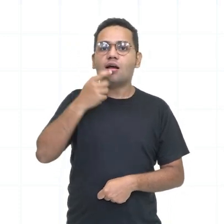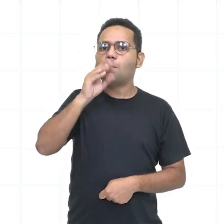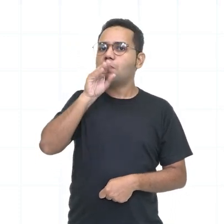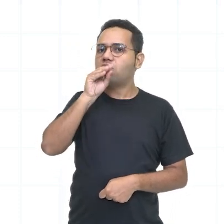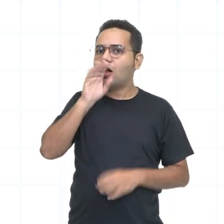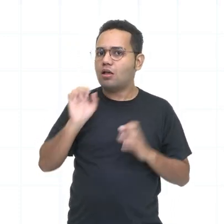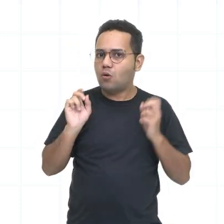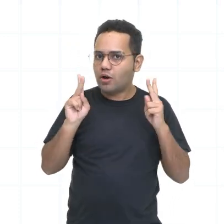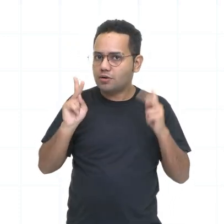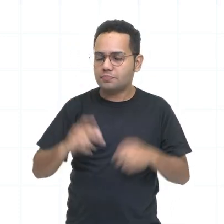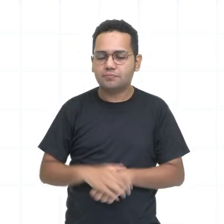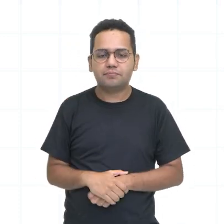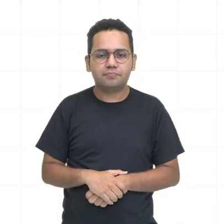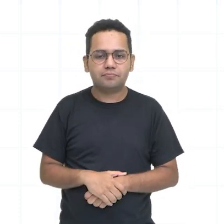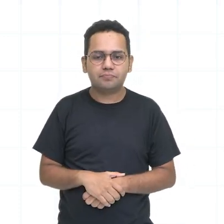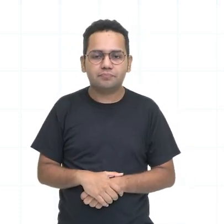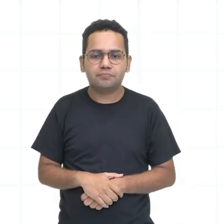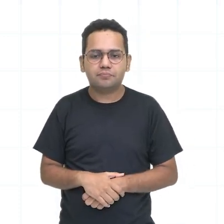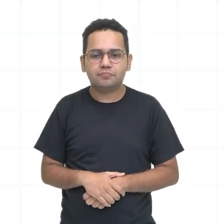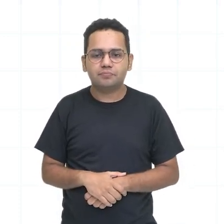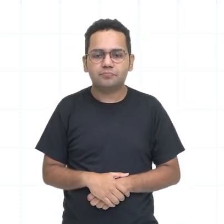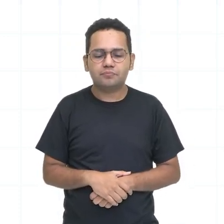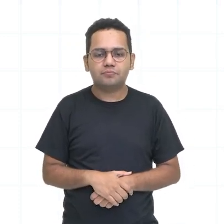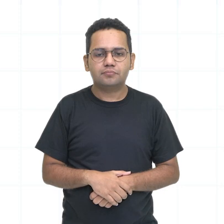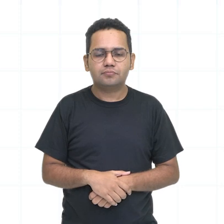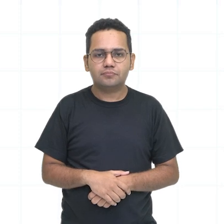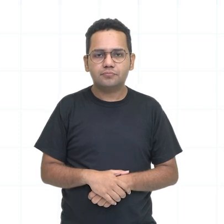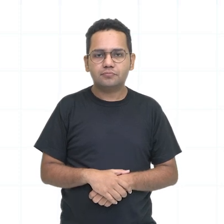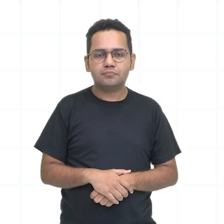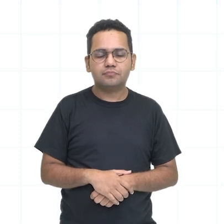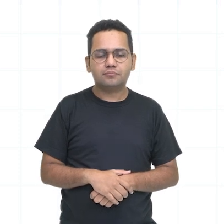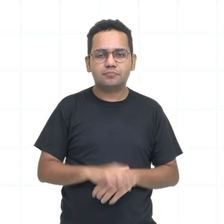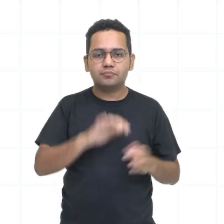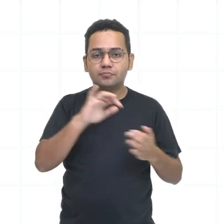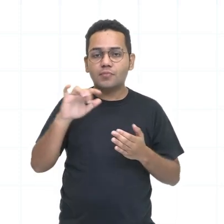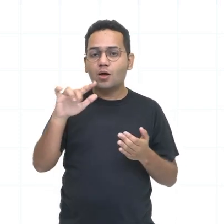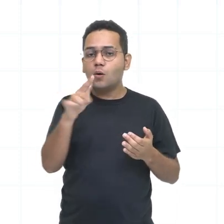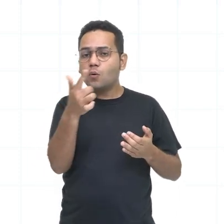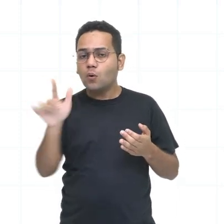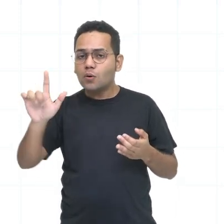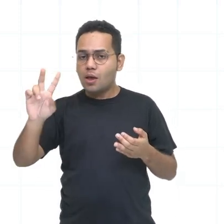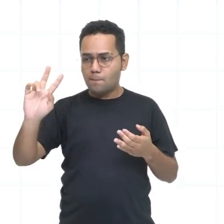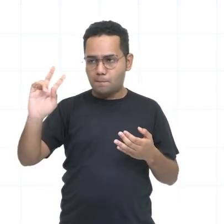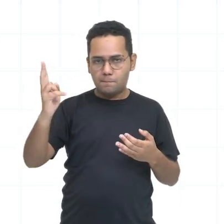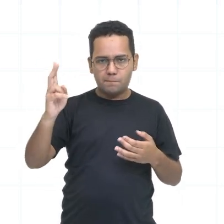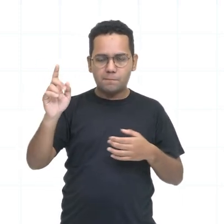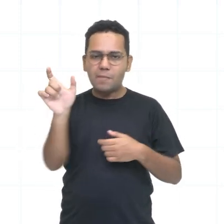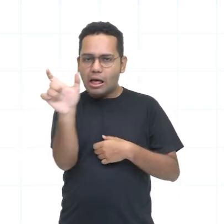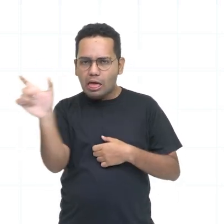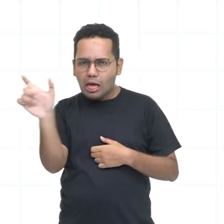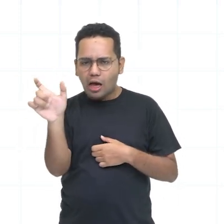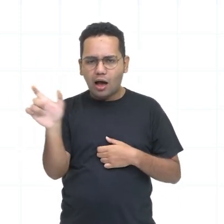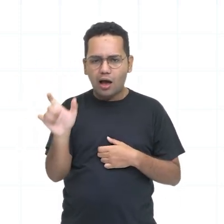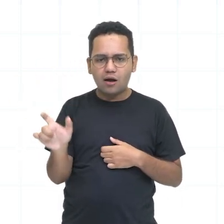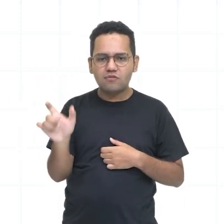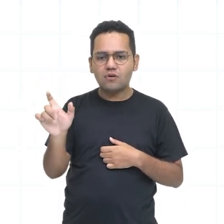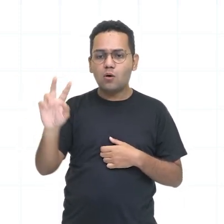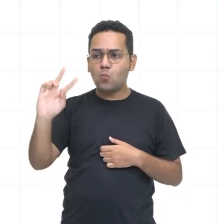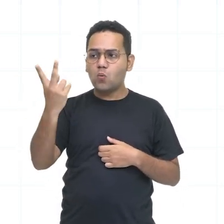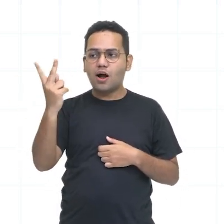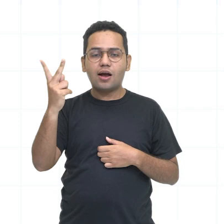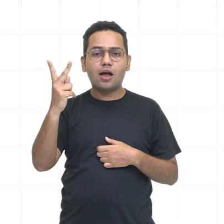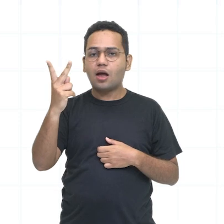som. Hybrid, heritage, ok? As outras palavras é o H silent, o